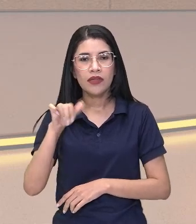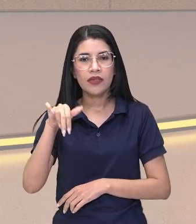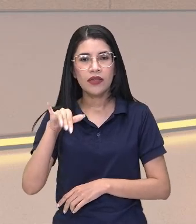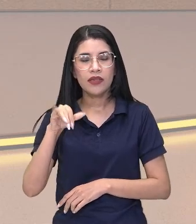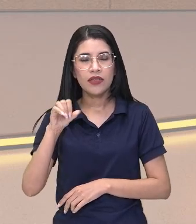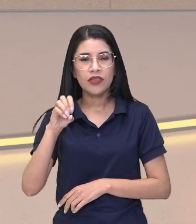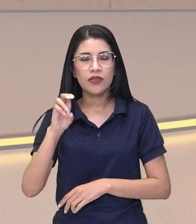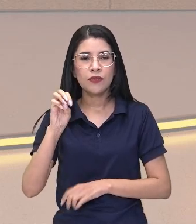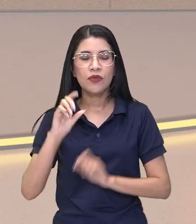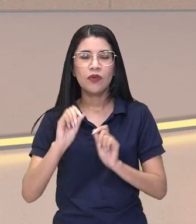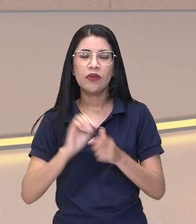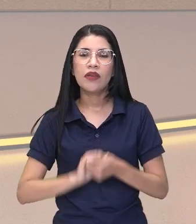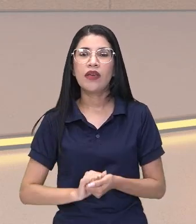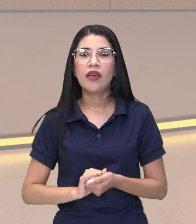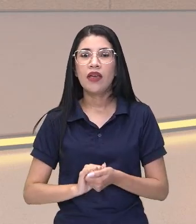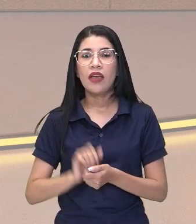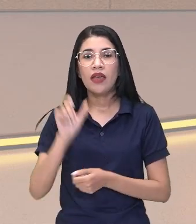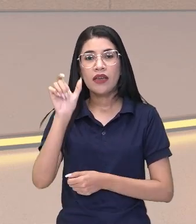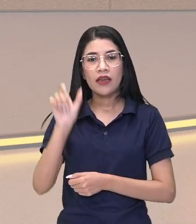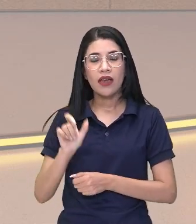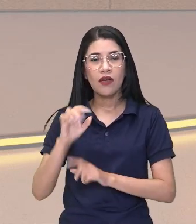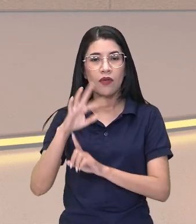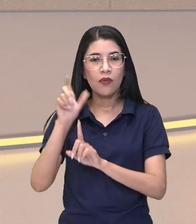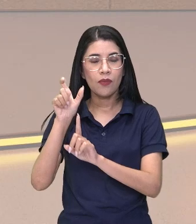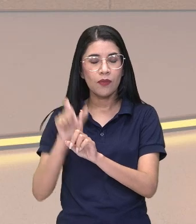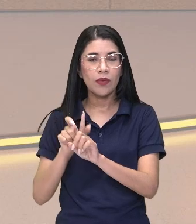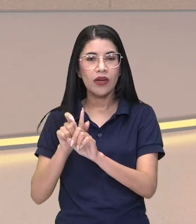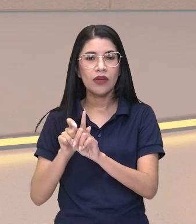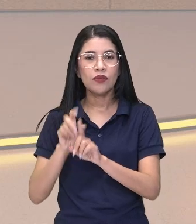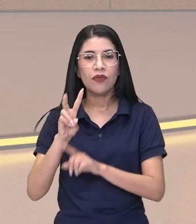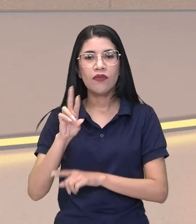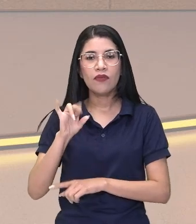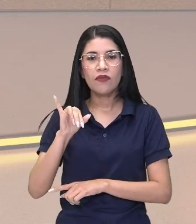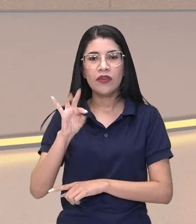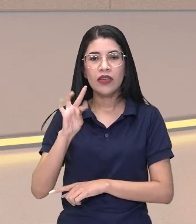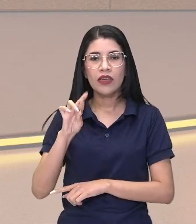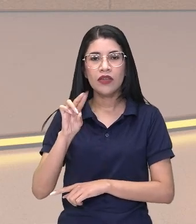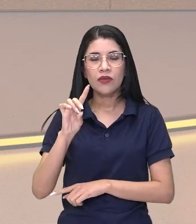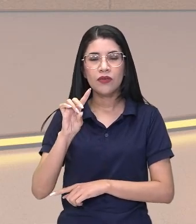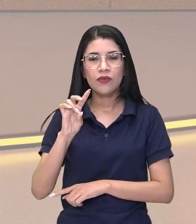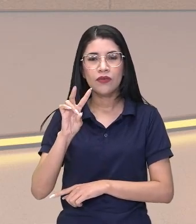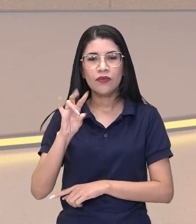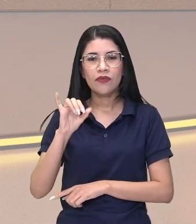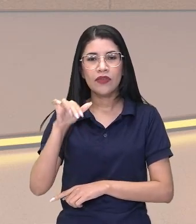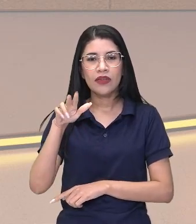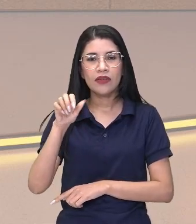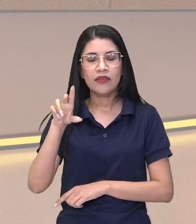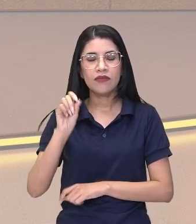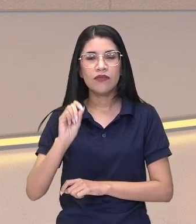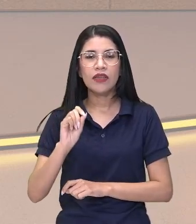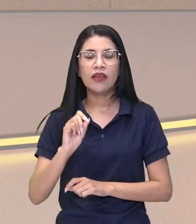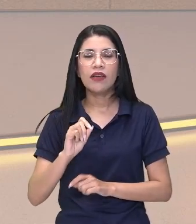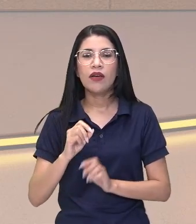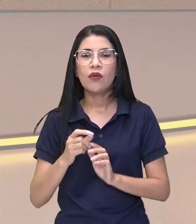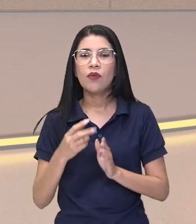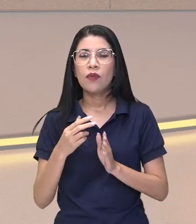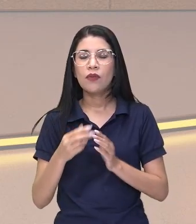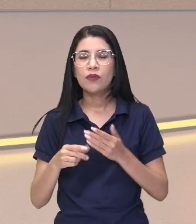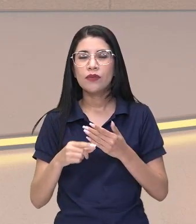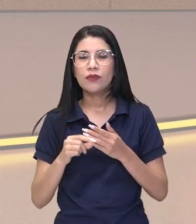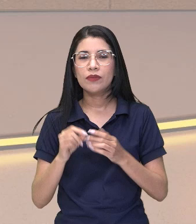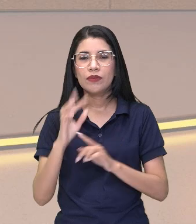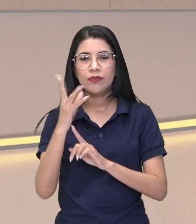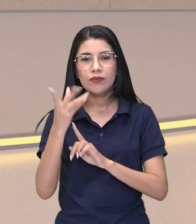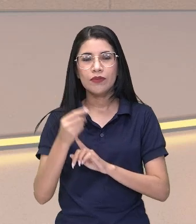aqui o homem vitruviano, ligado então ali, né, feito então pelo grande Leonardo da Vinci, que foi um dos grandes expoentes